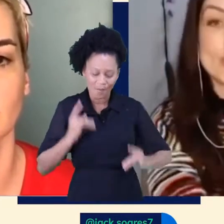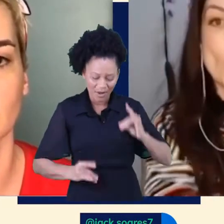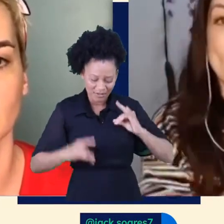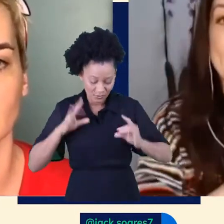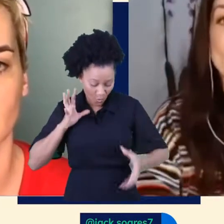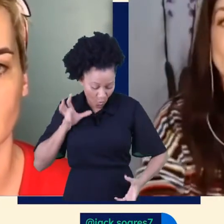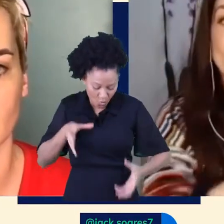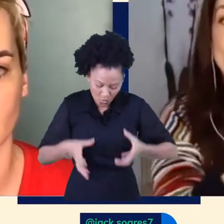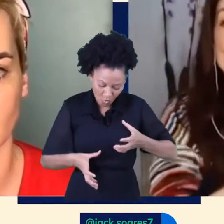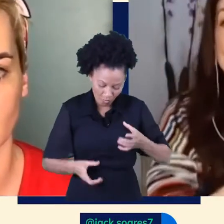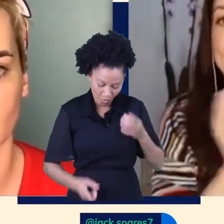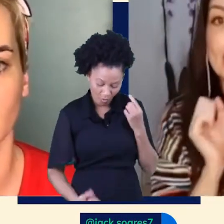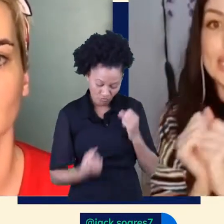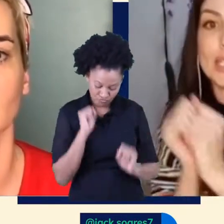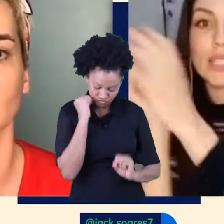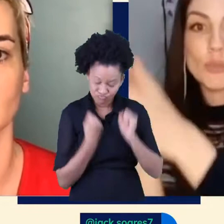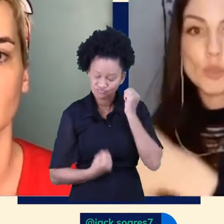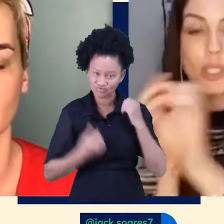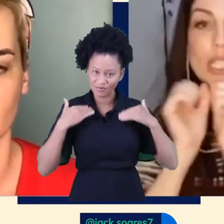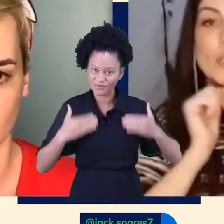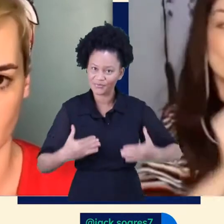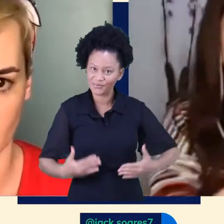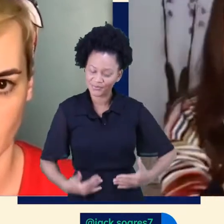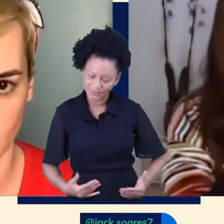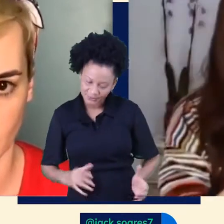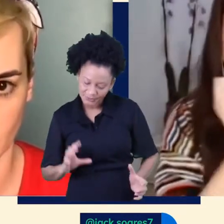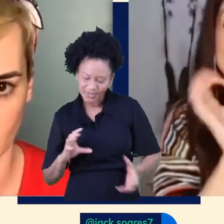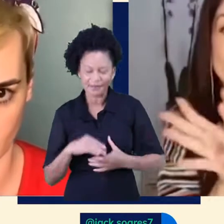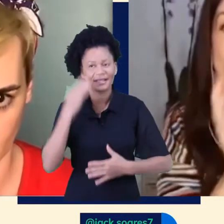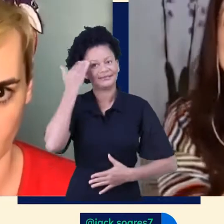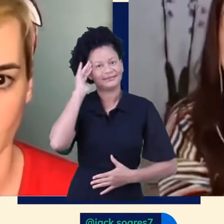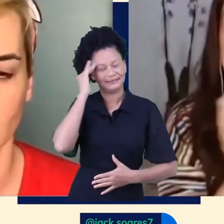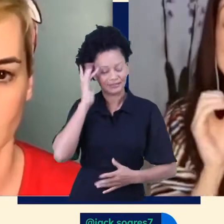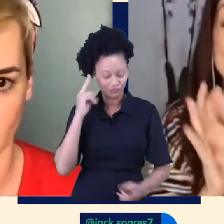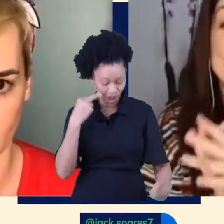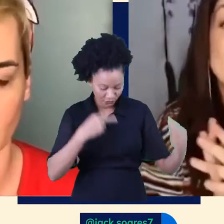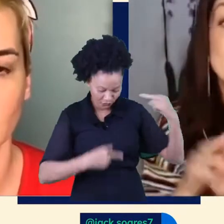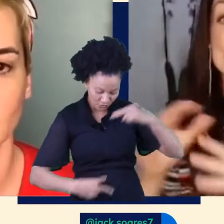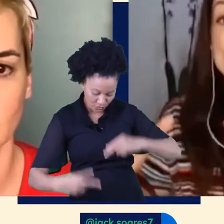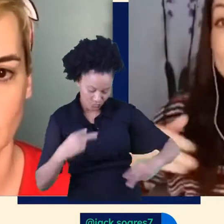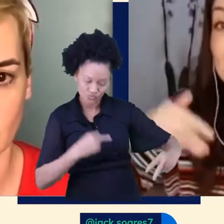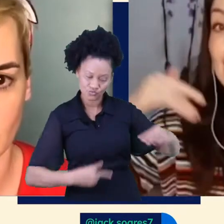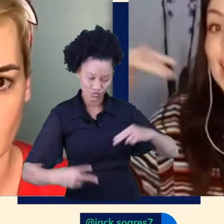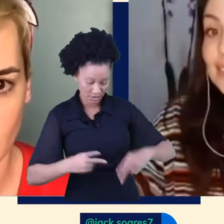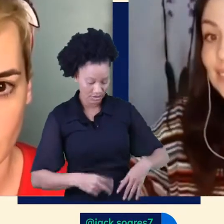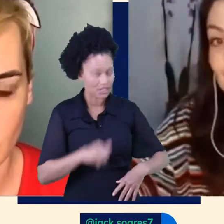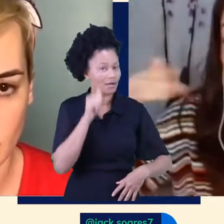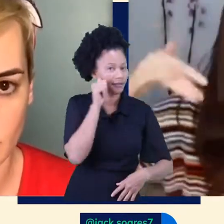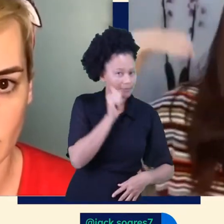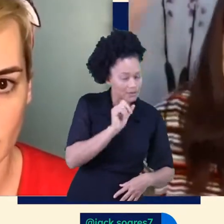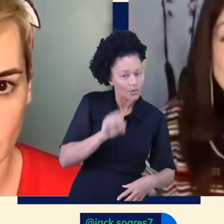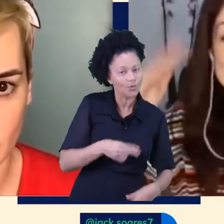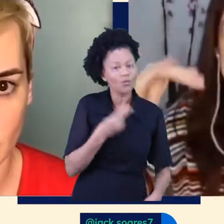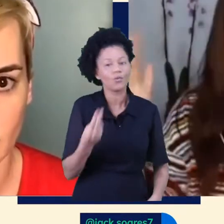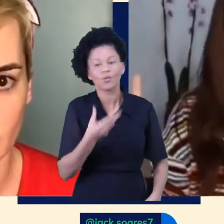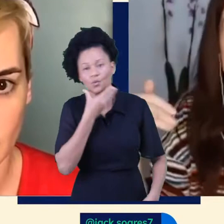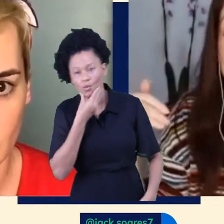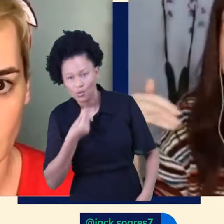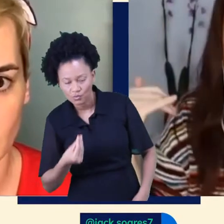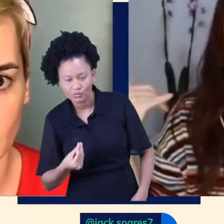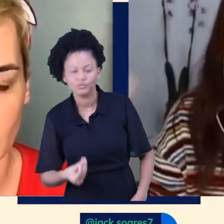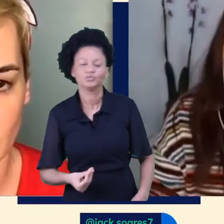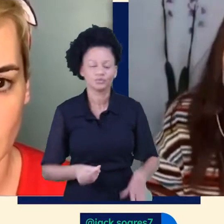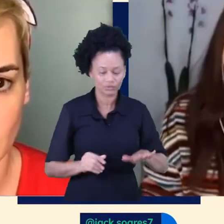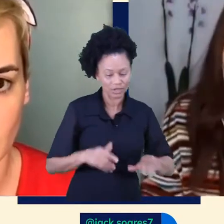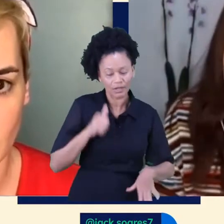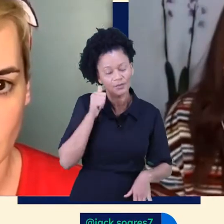ó, visualmente aqui temos uma menina, temos um menino, temos um macho, uma fêmea, um pênis e uma vulva. Só que entre essa biologia